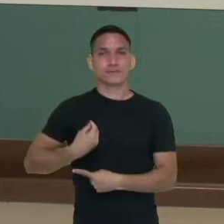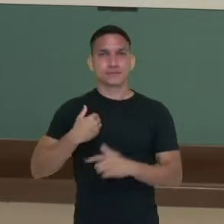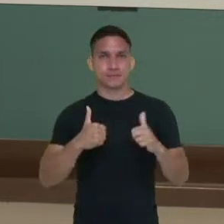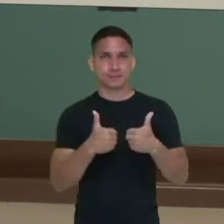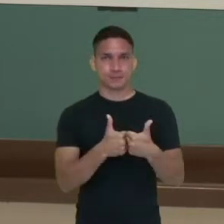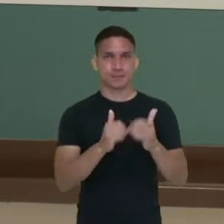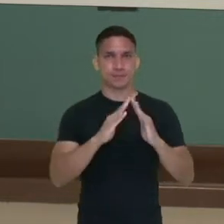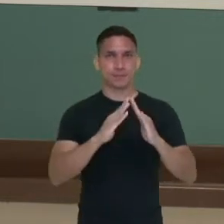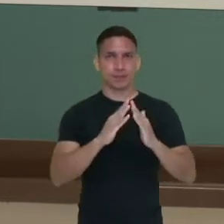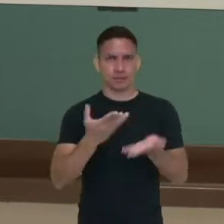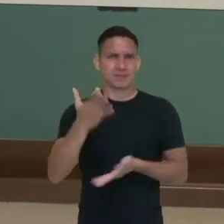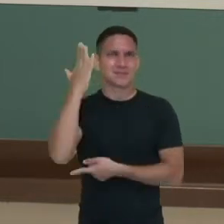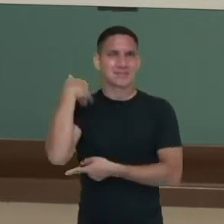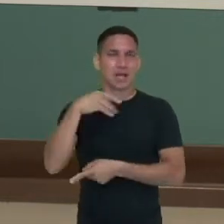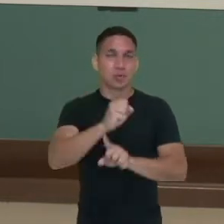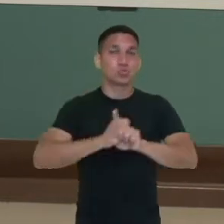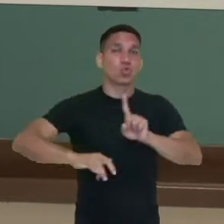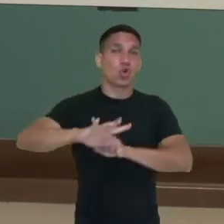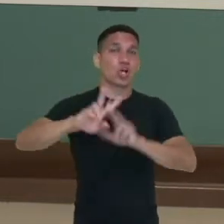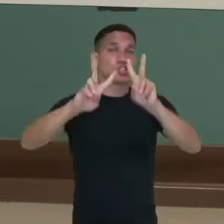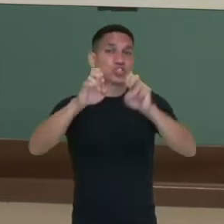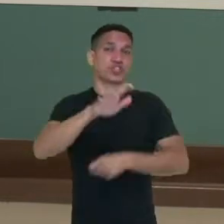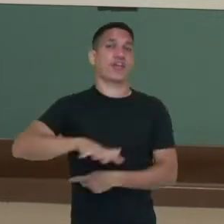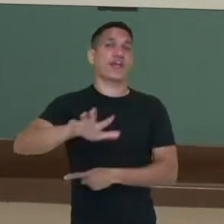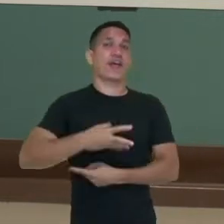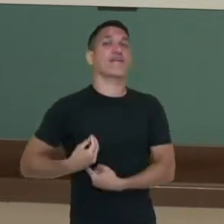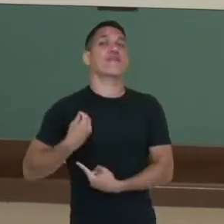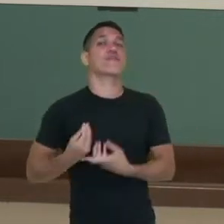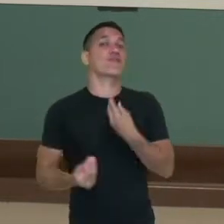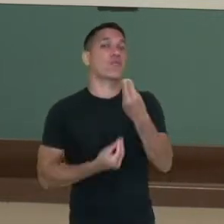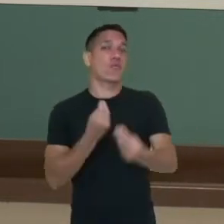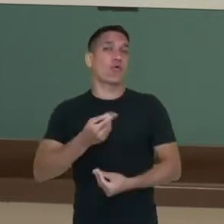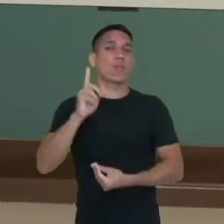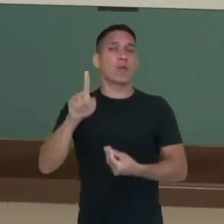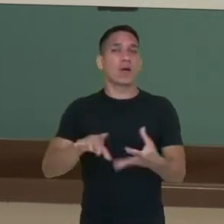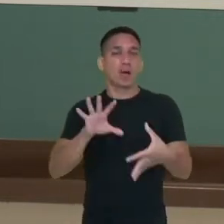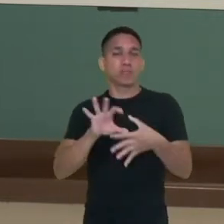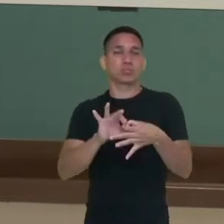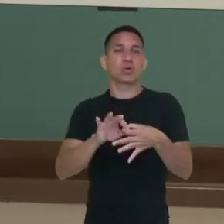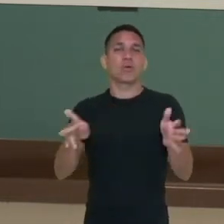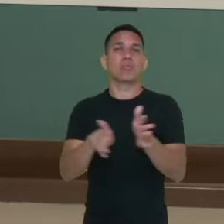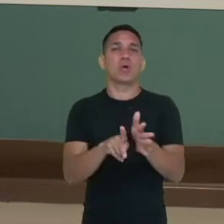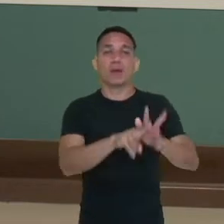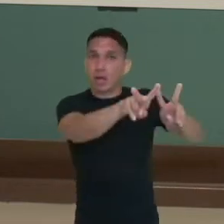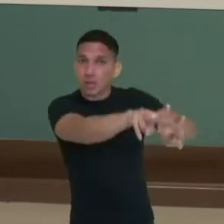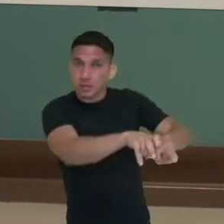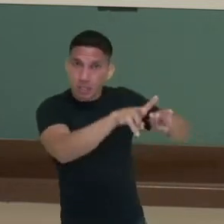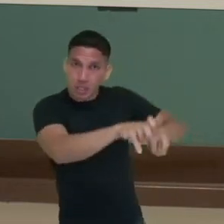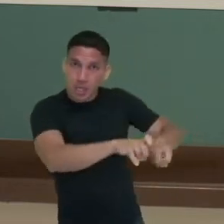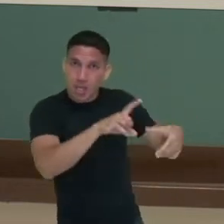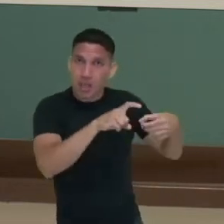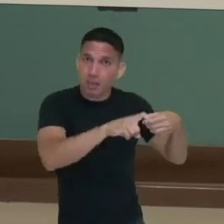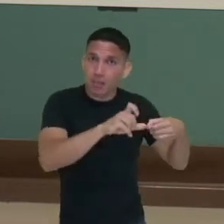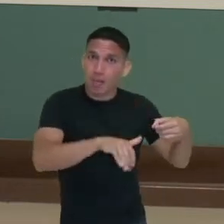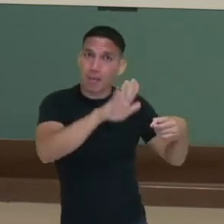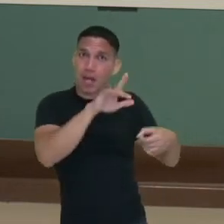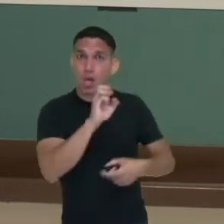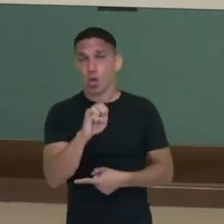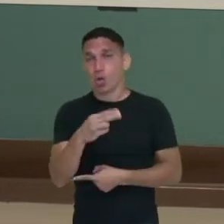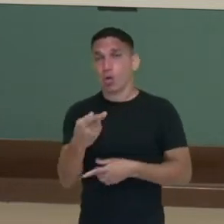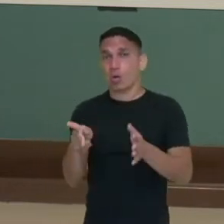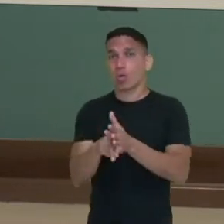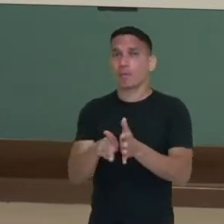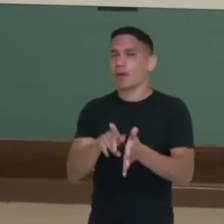sua cidade, ela vive do quê? Se ela é uma cidade mais dependendo da zona rural, como as cidades do interior do